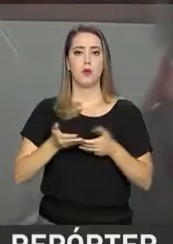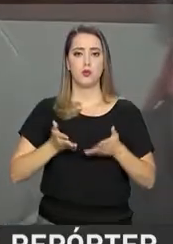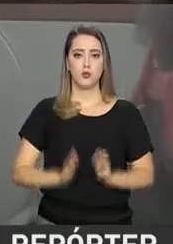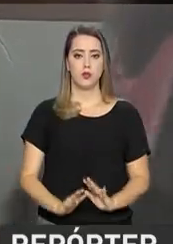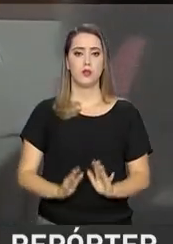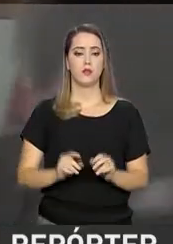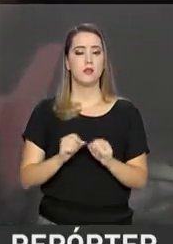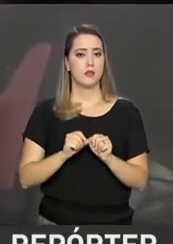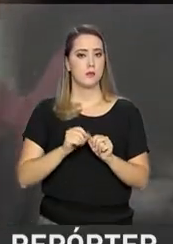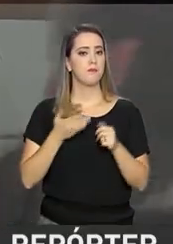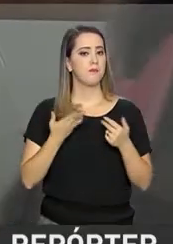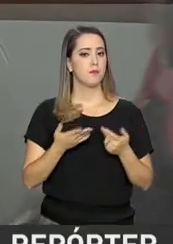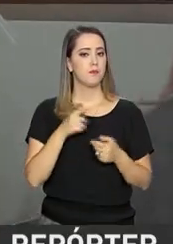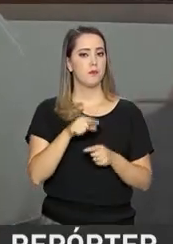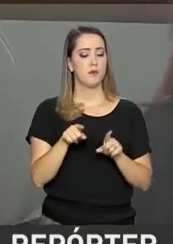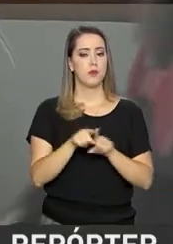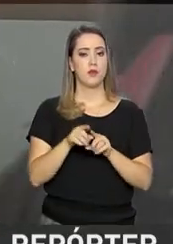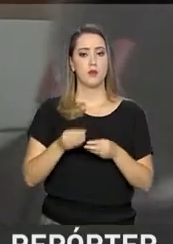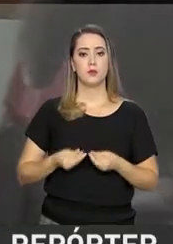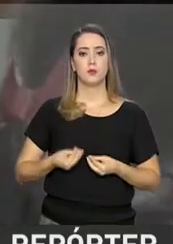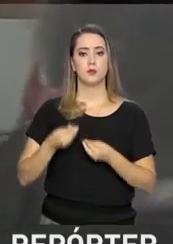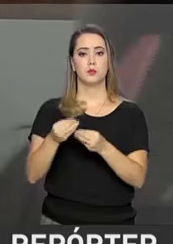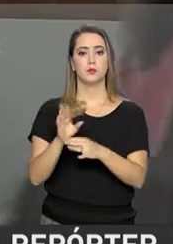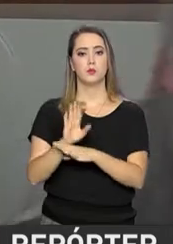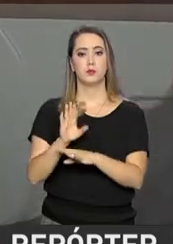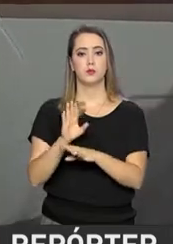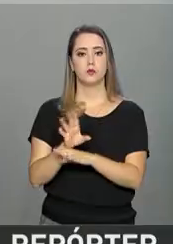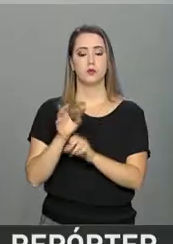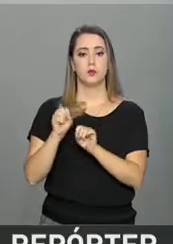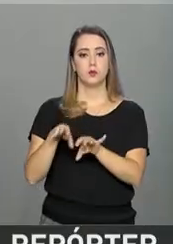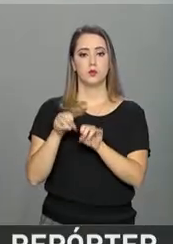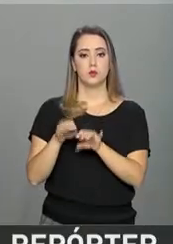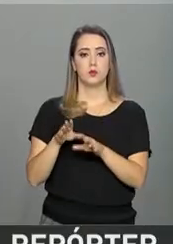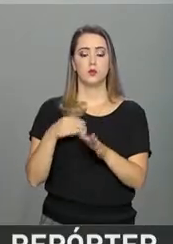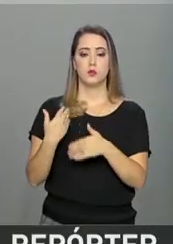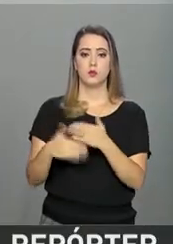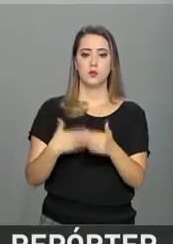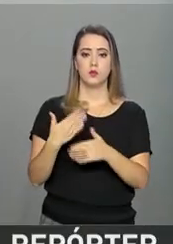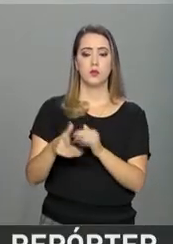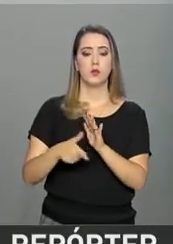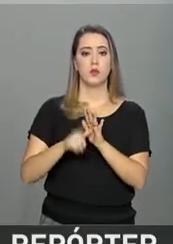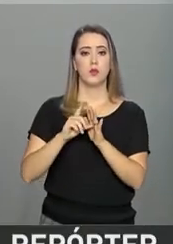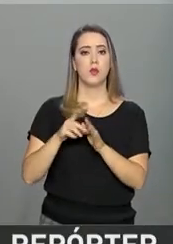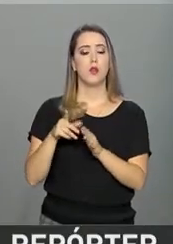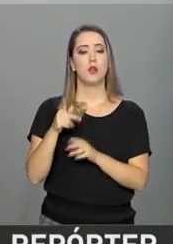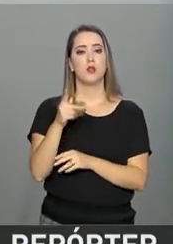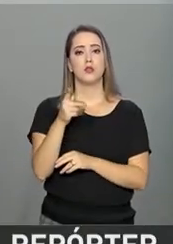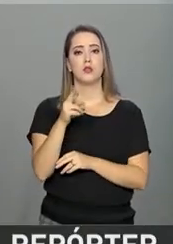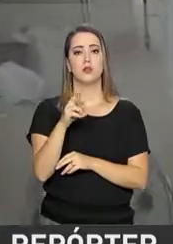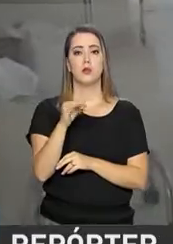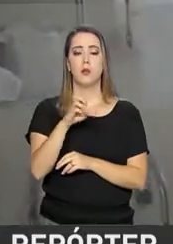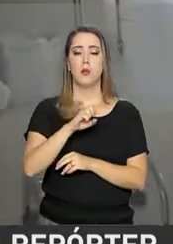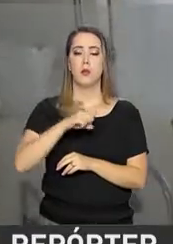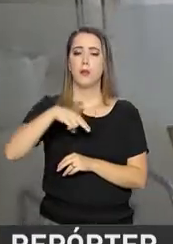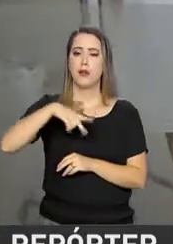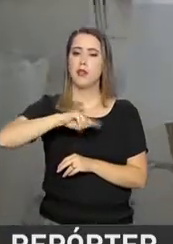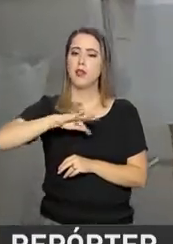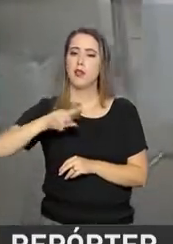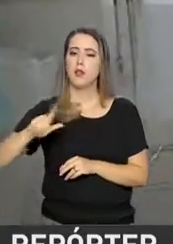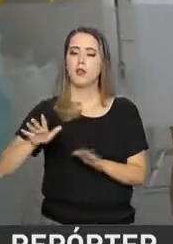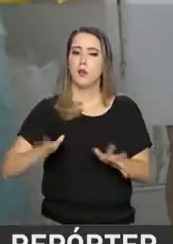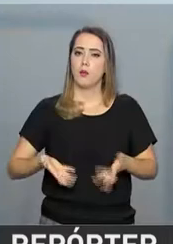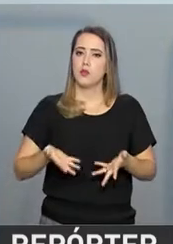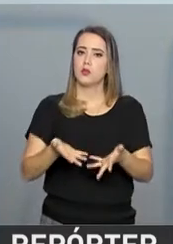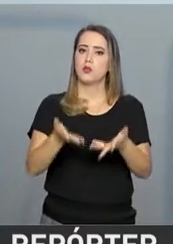também estabelece reforço nas ações educativas durante o pré-natal na atenção básica para estimular o parto